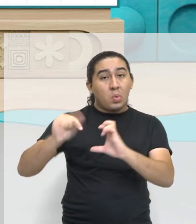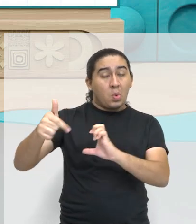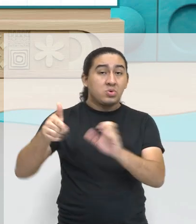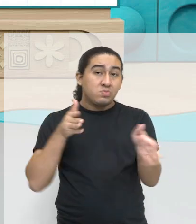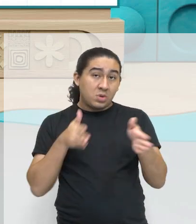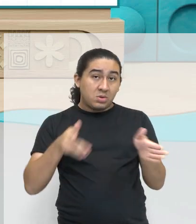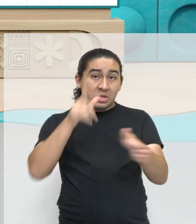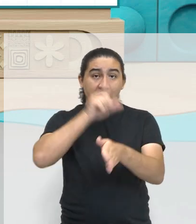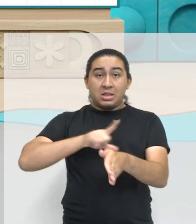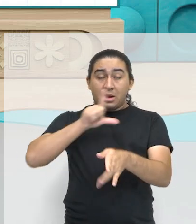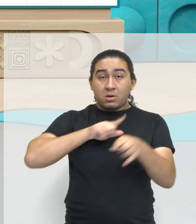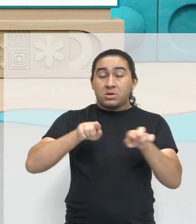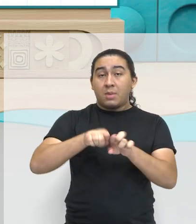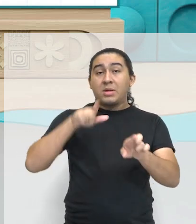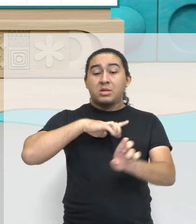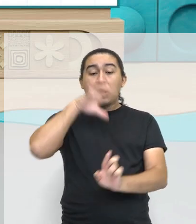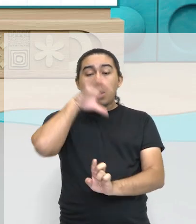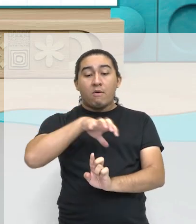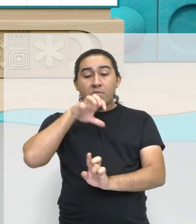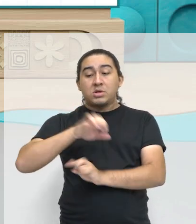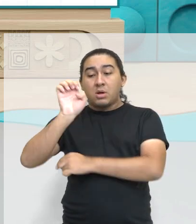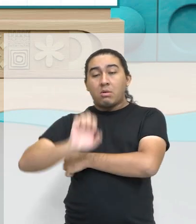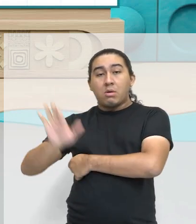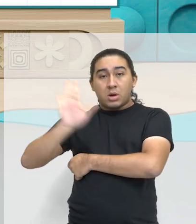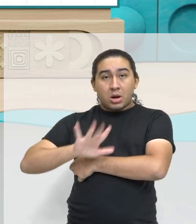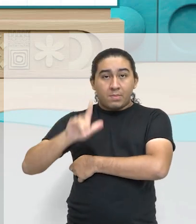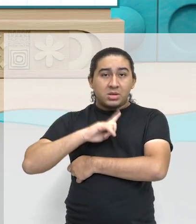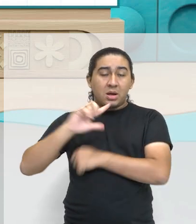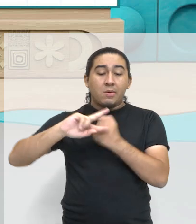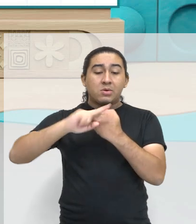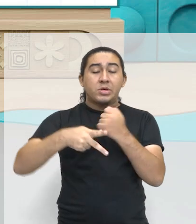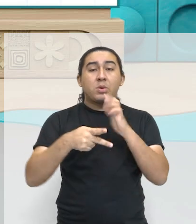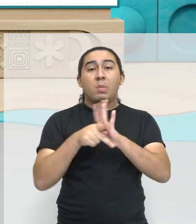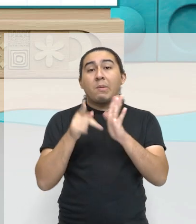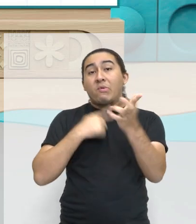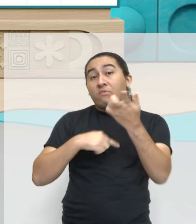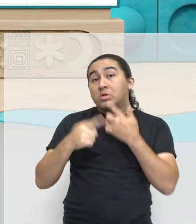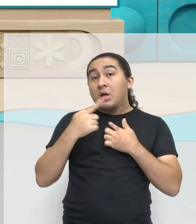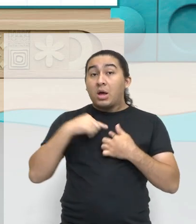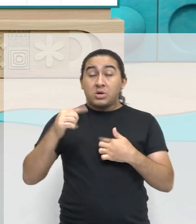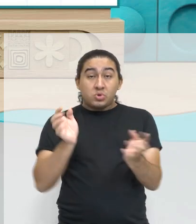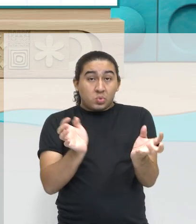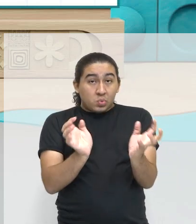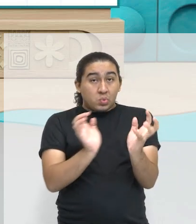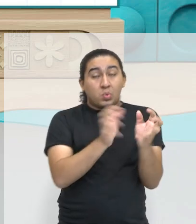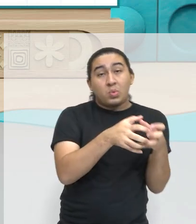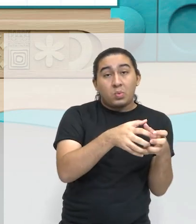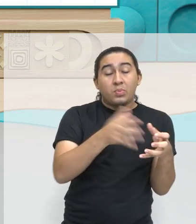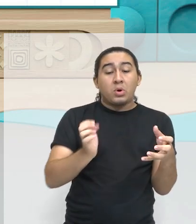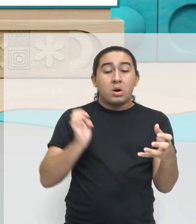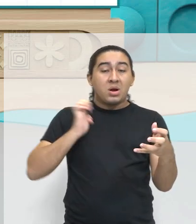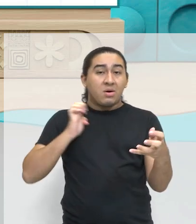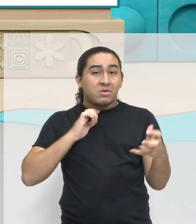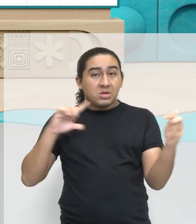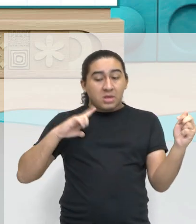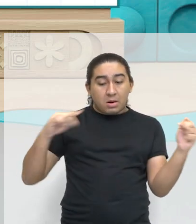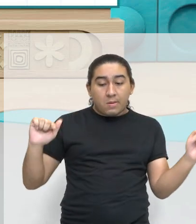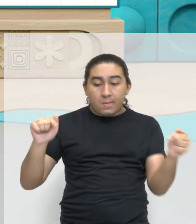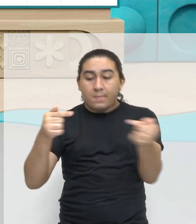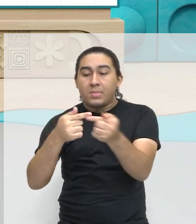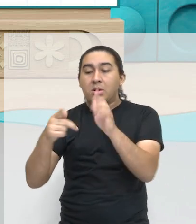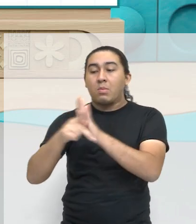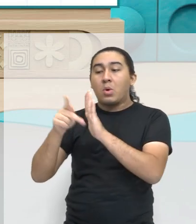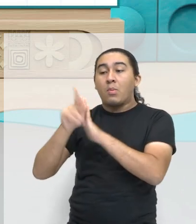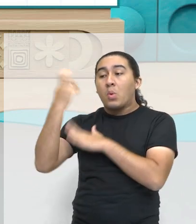elementos renascentistas e neoclássicos, tá? Com uma forte influência europeia, refletindo o desejo da